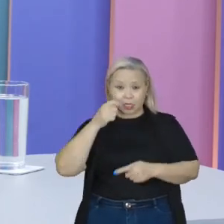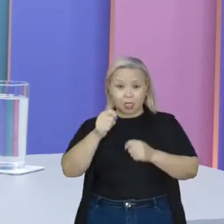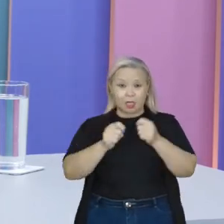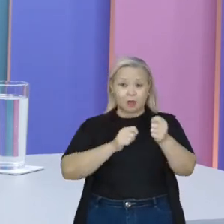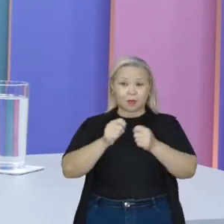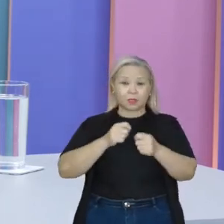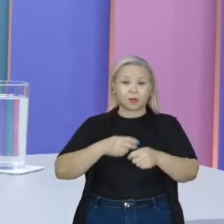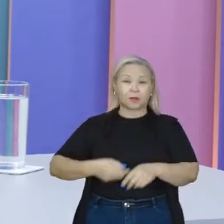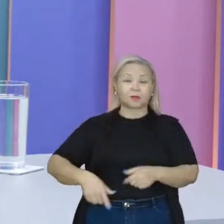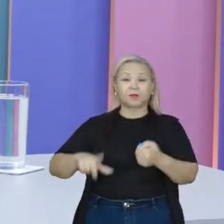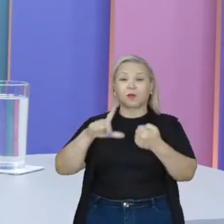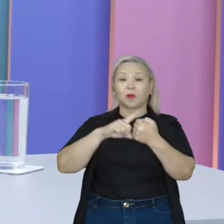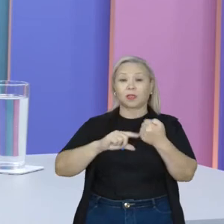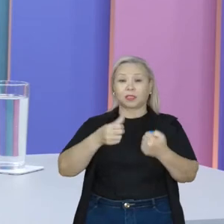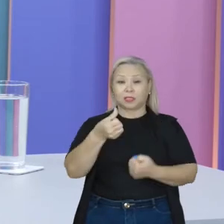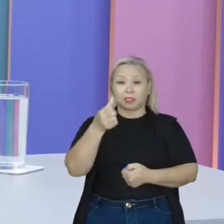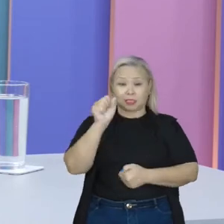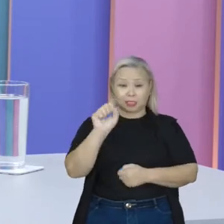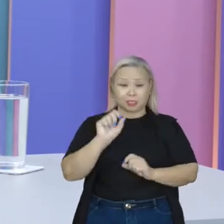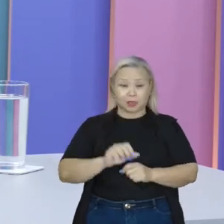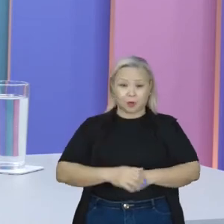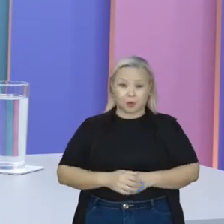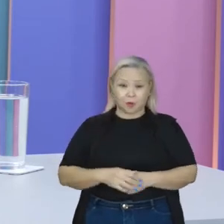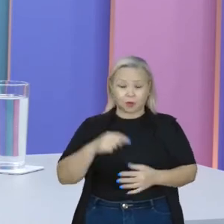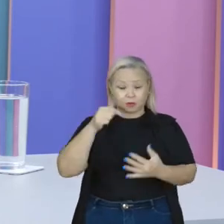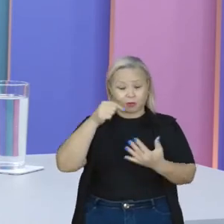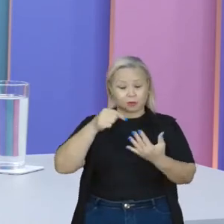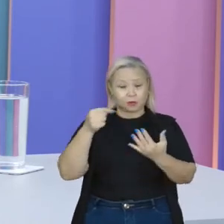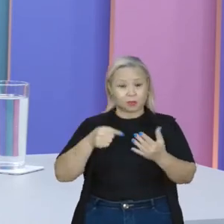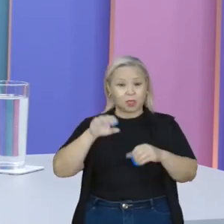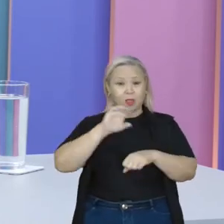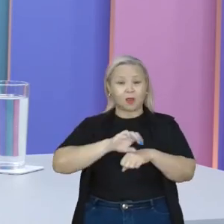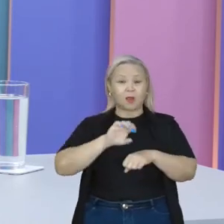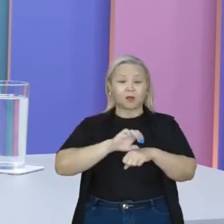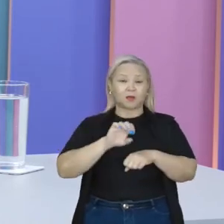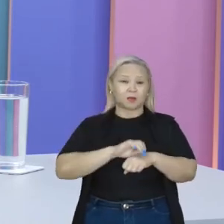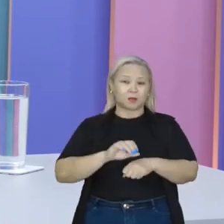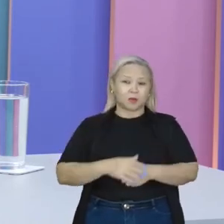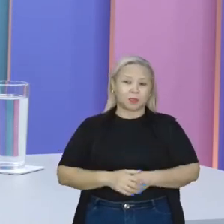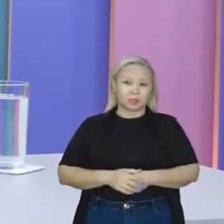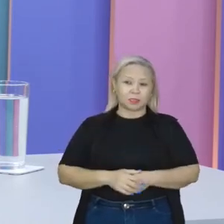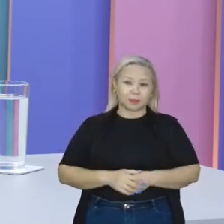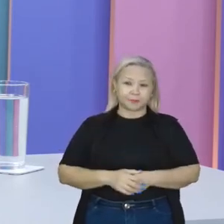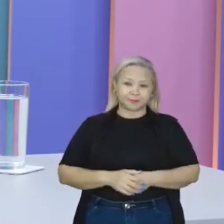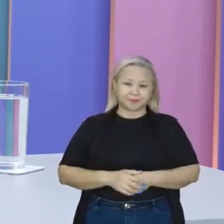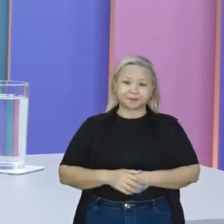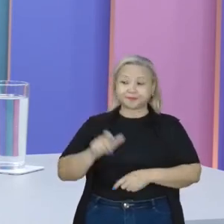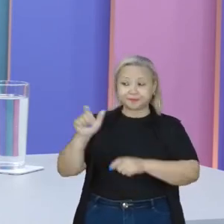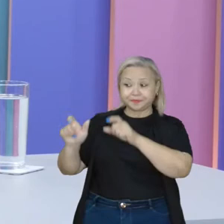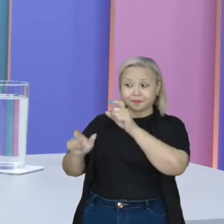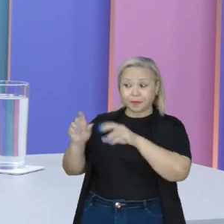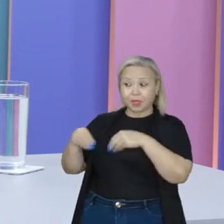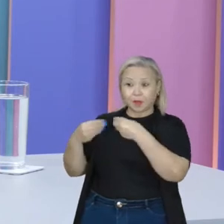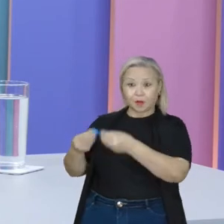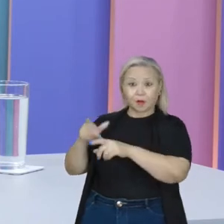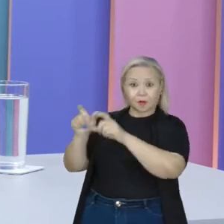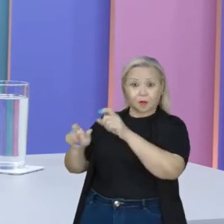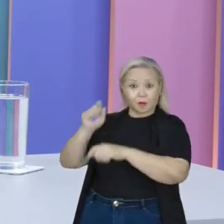artigo 68 das disposições constitucionais transitórias que trata dos territórios negros, né? Então, o